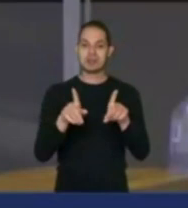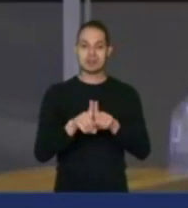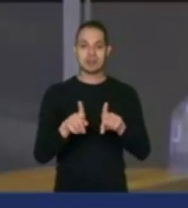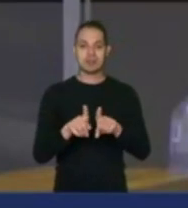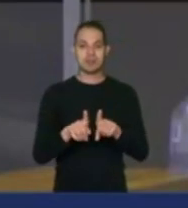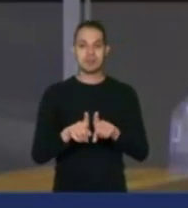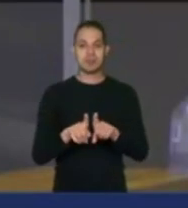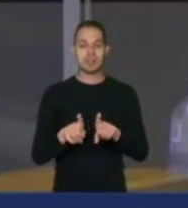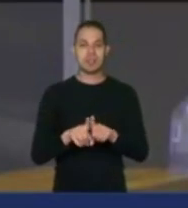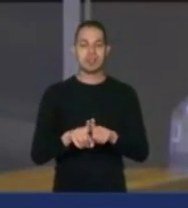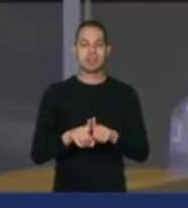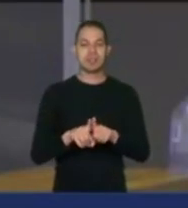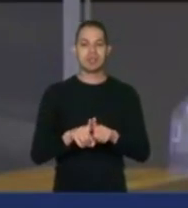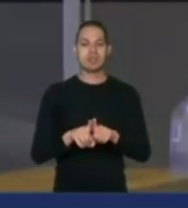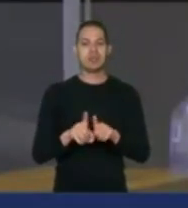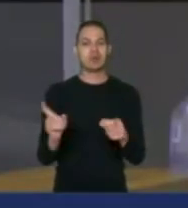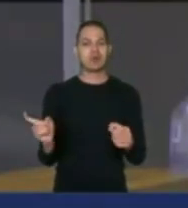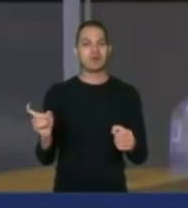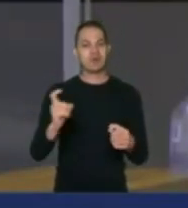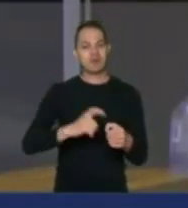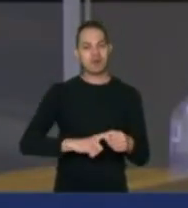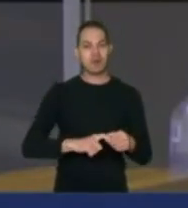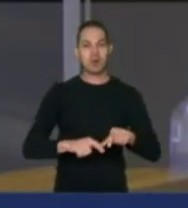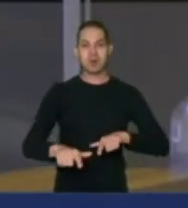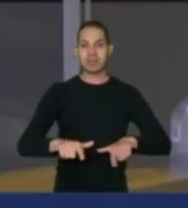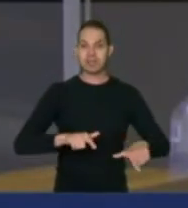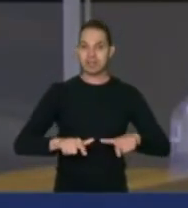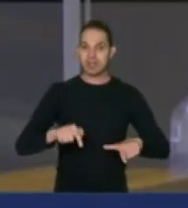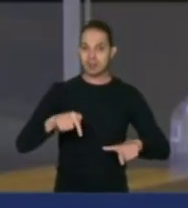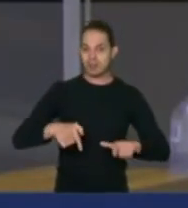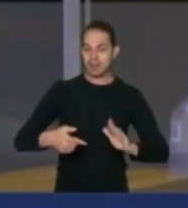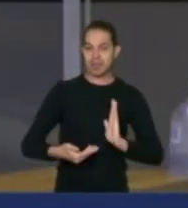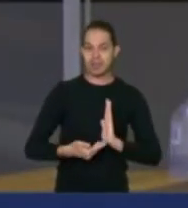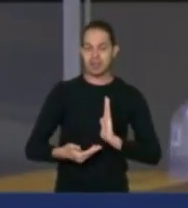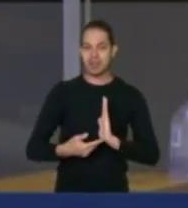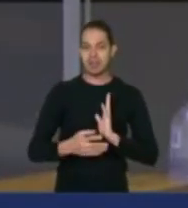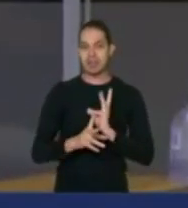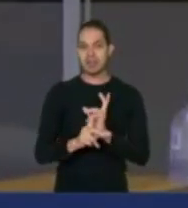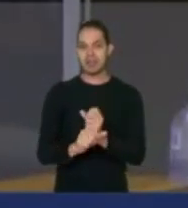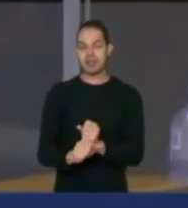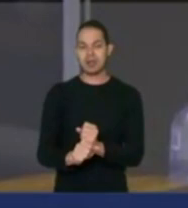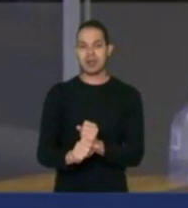em primeiro lugar, neste retorno às atividades da casa, aos